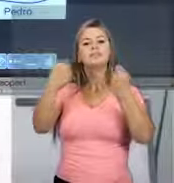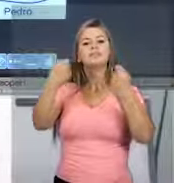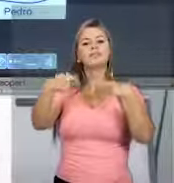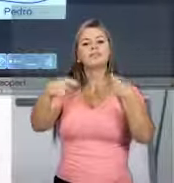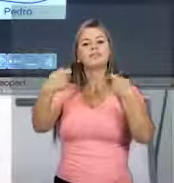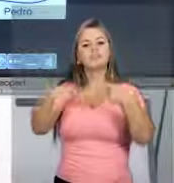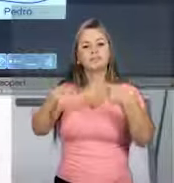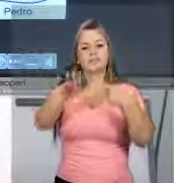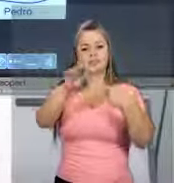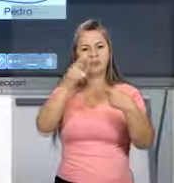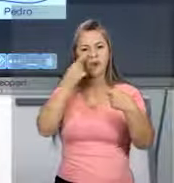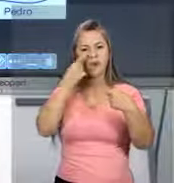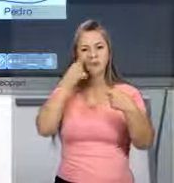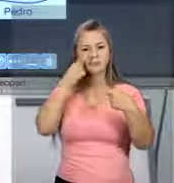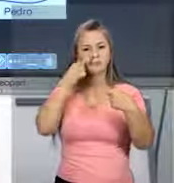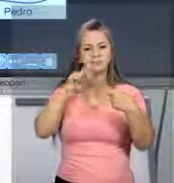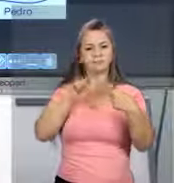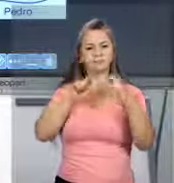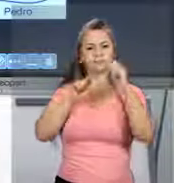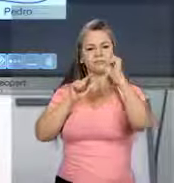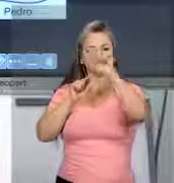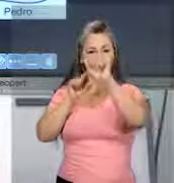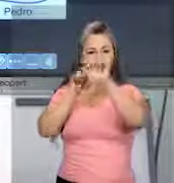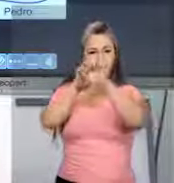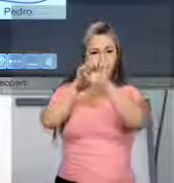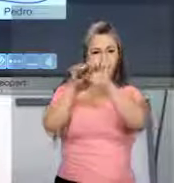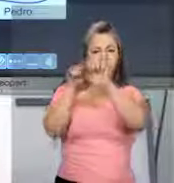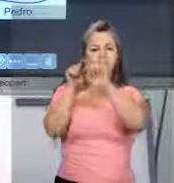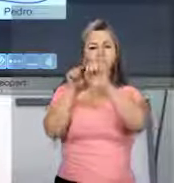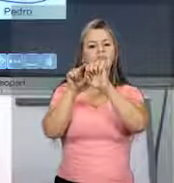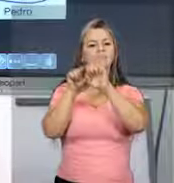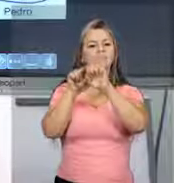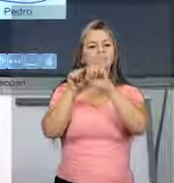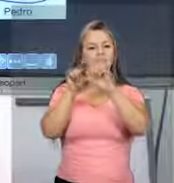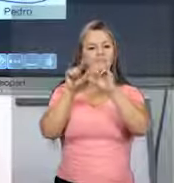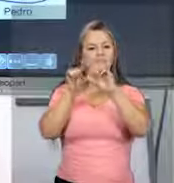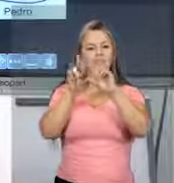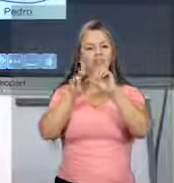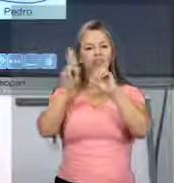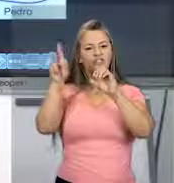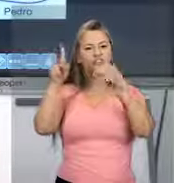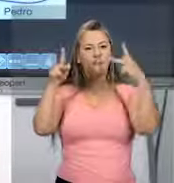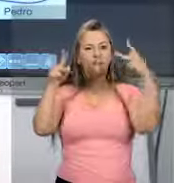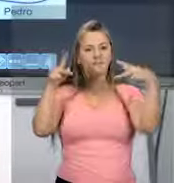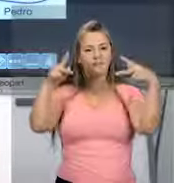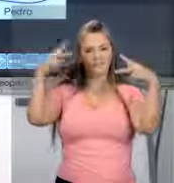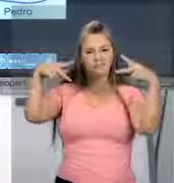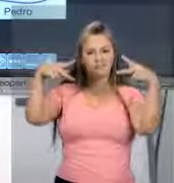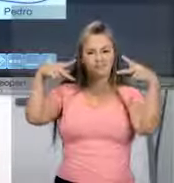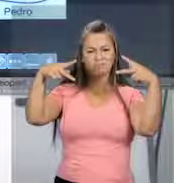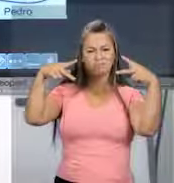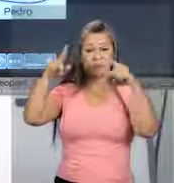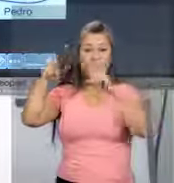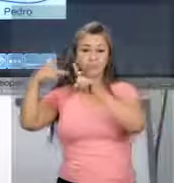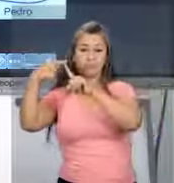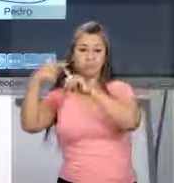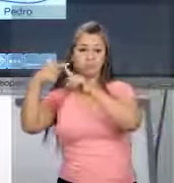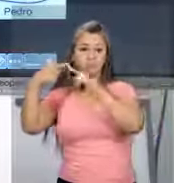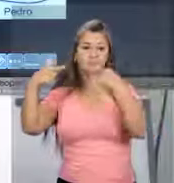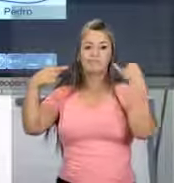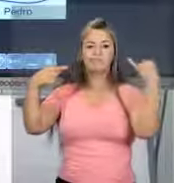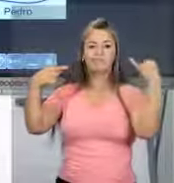precisamos colocar na extremidade de um receptor uma diferença de potencial. Então, cada uma